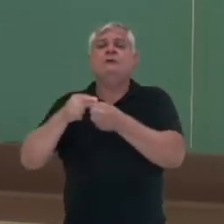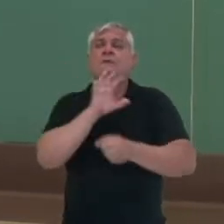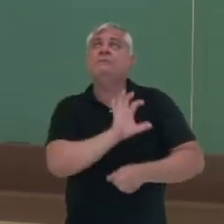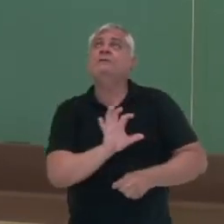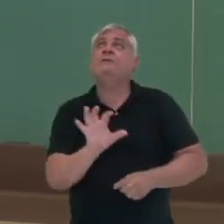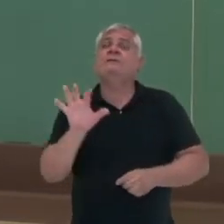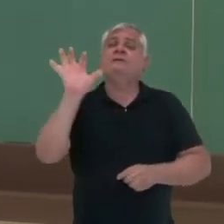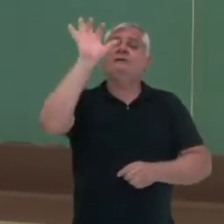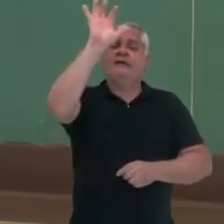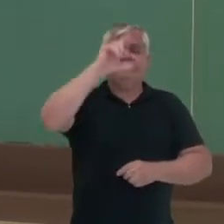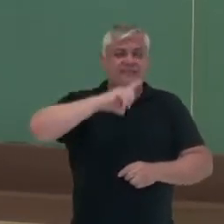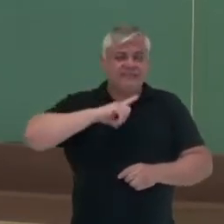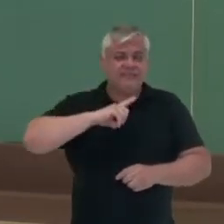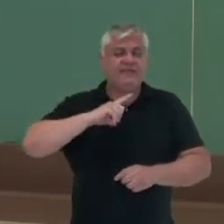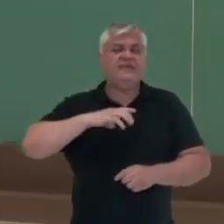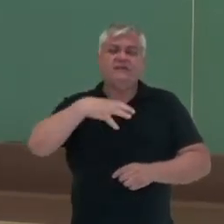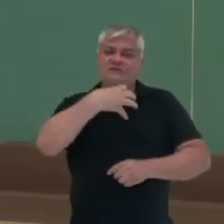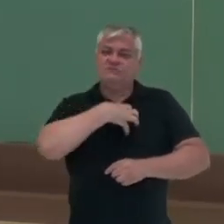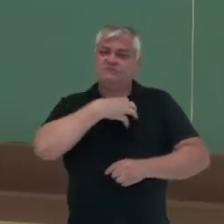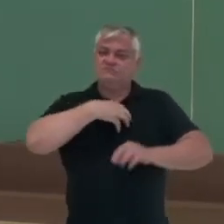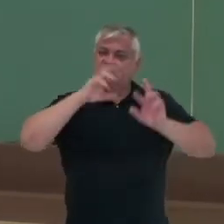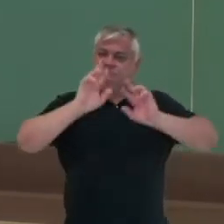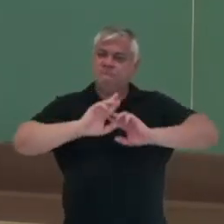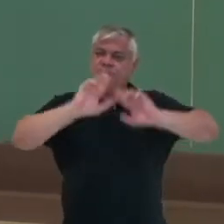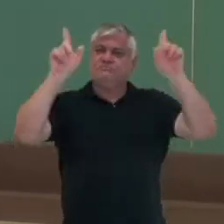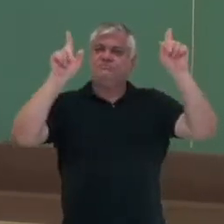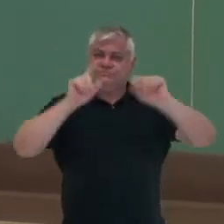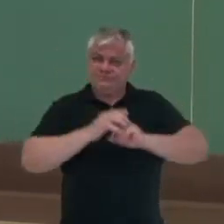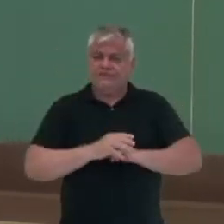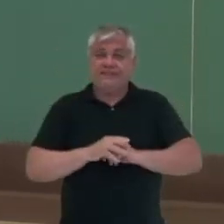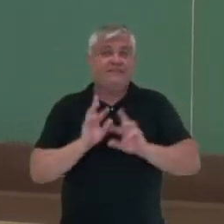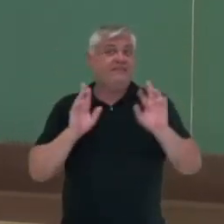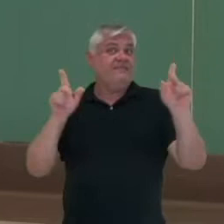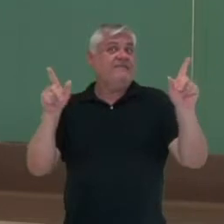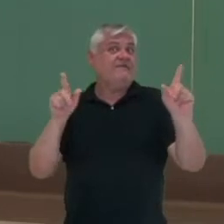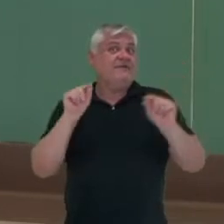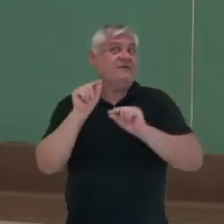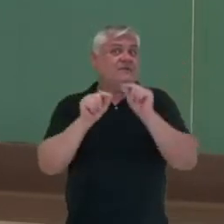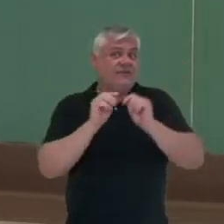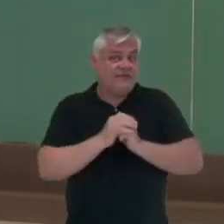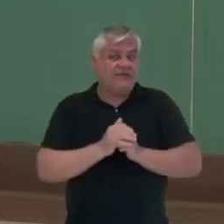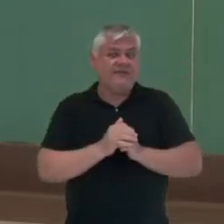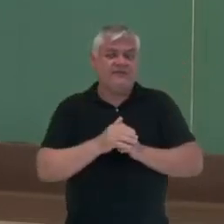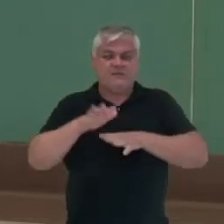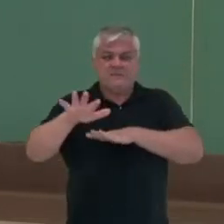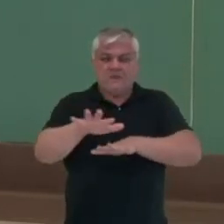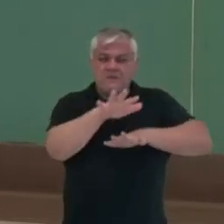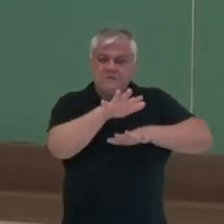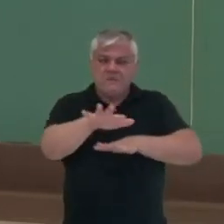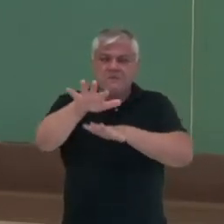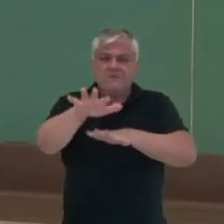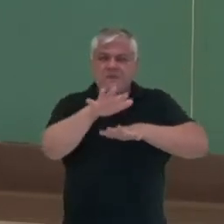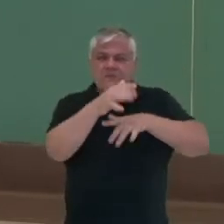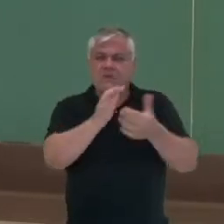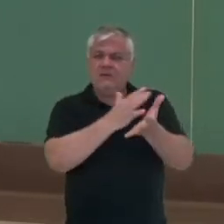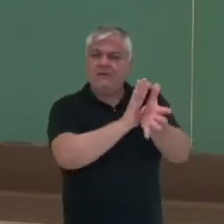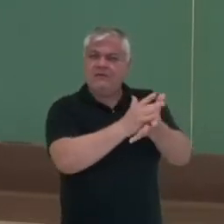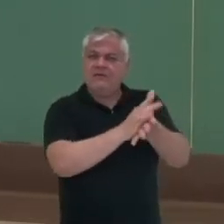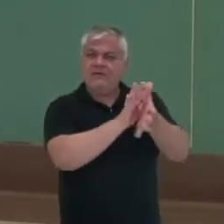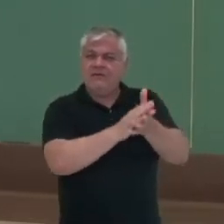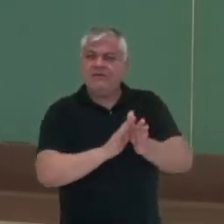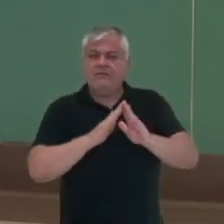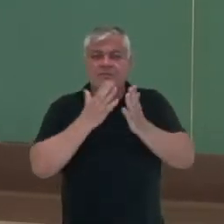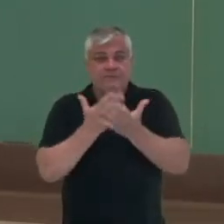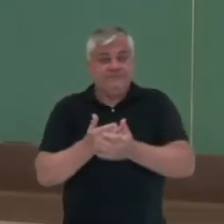Brasil, outros estilos de carnaval que fogem dessa ideia de desfile de escola de samba. Como, por exemplo,